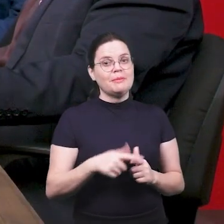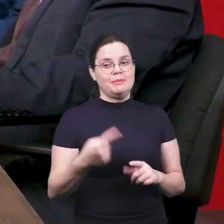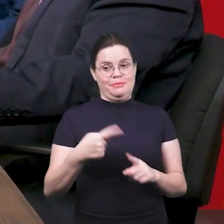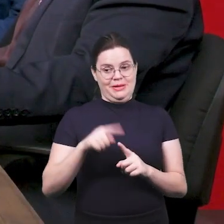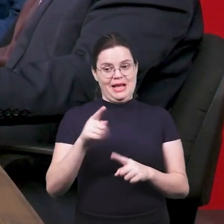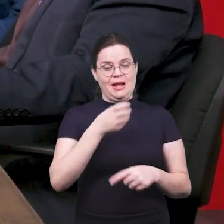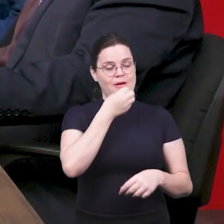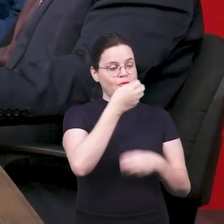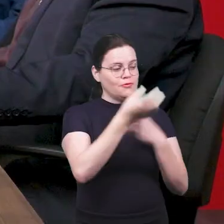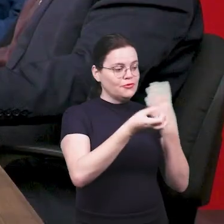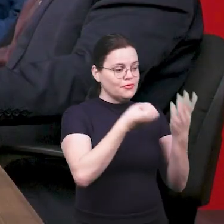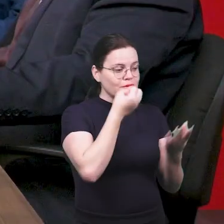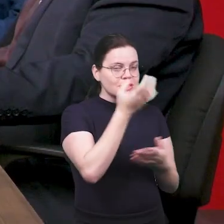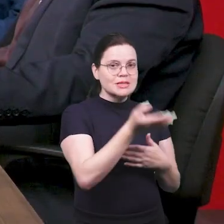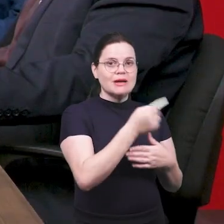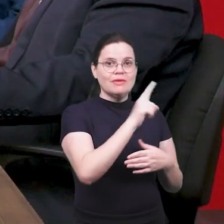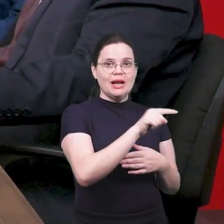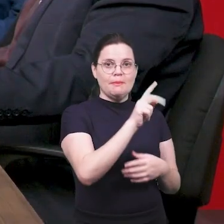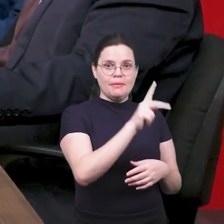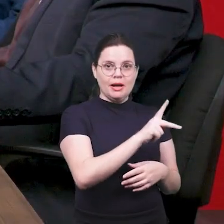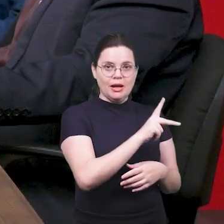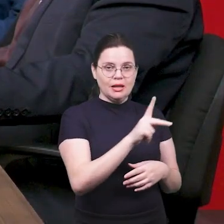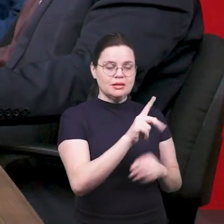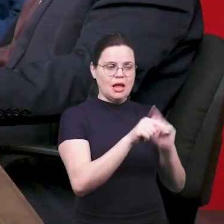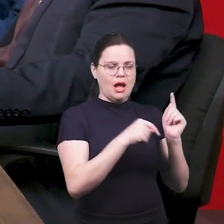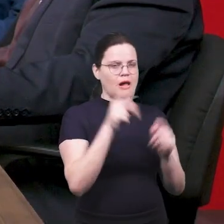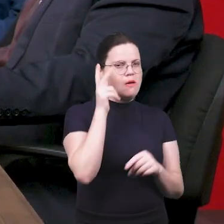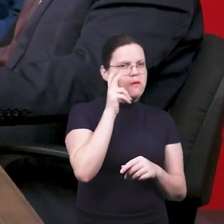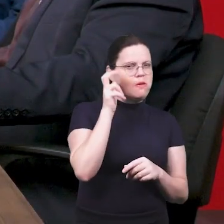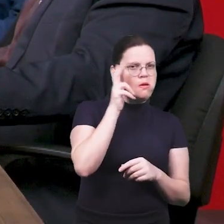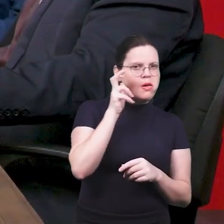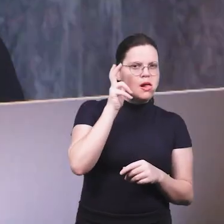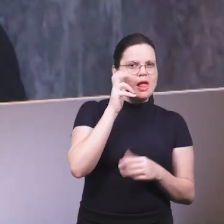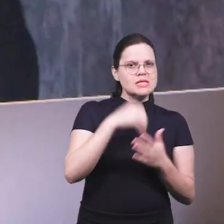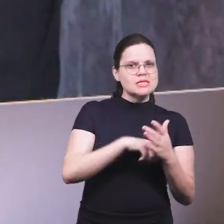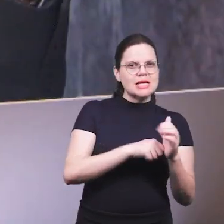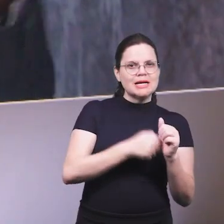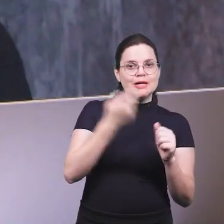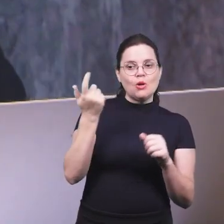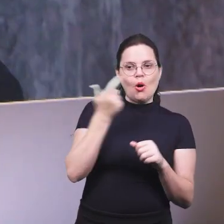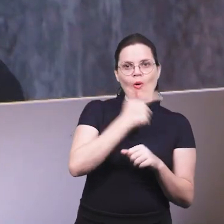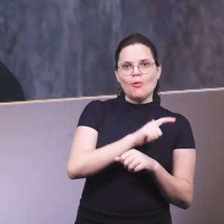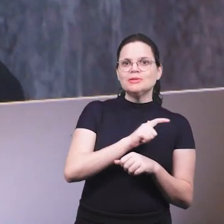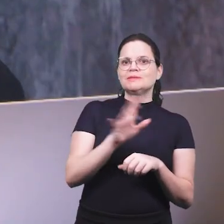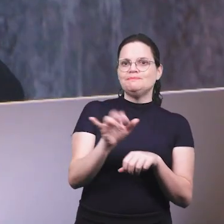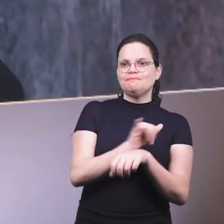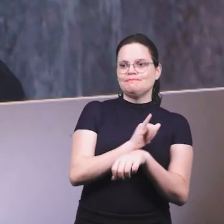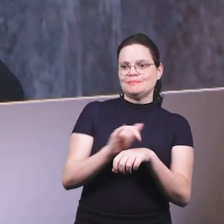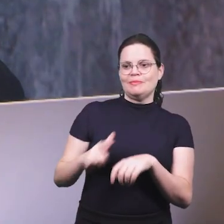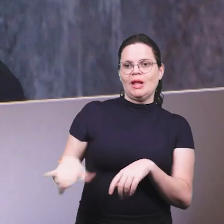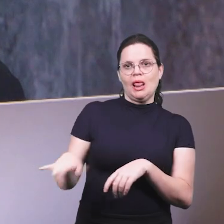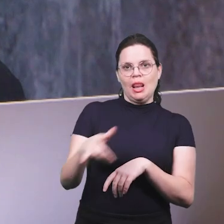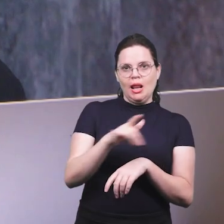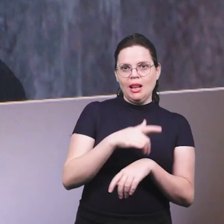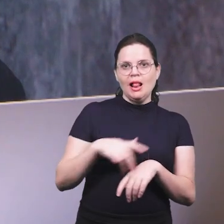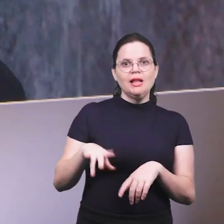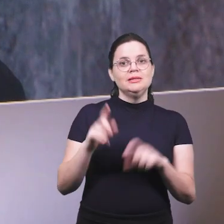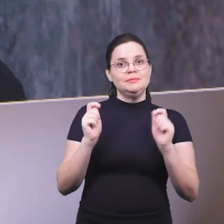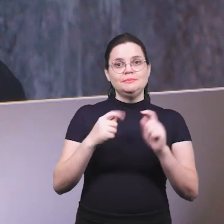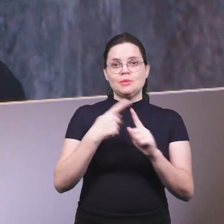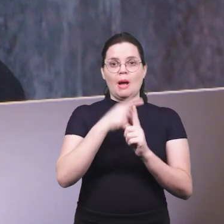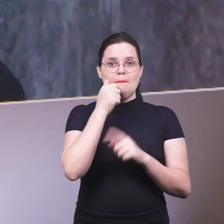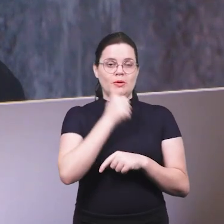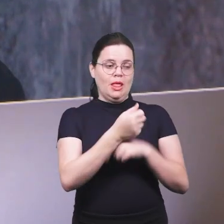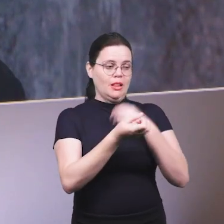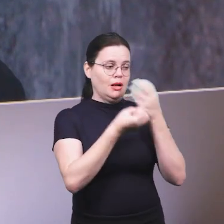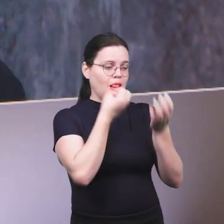as confissões auriculares trouxeram... era a forma de descobrir muitos segredos na sociedade, certo? Sim. Era uma forma de descobrir. Então, na verdade,